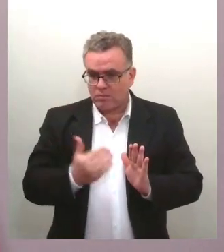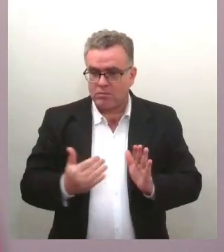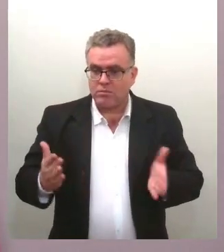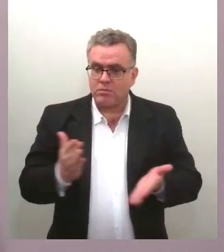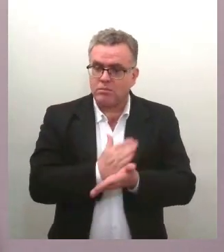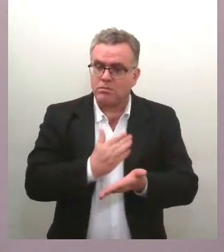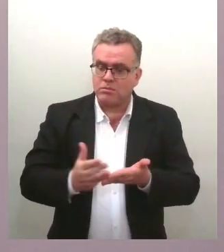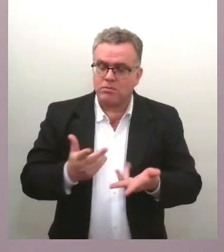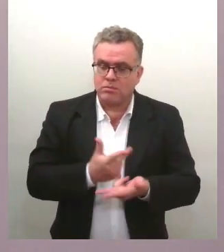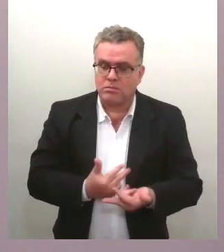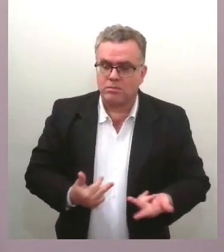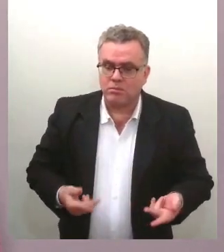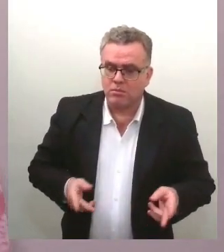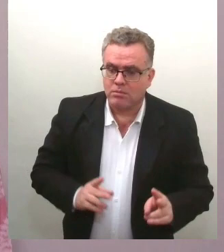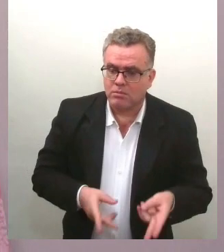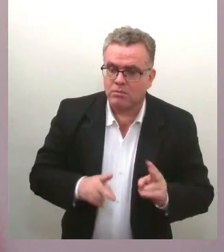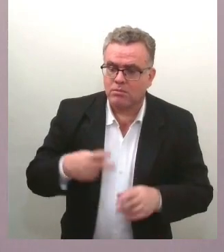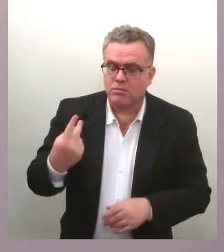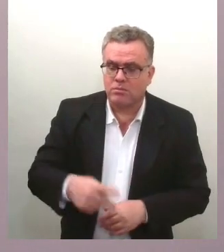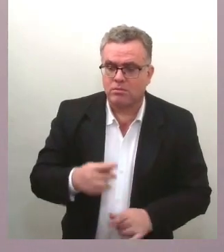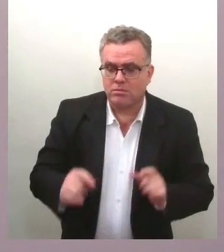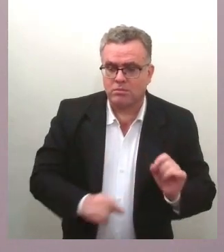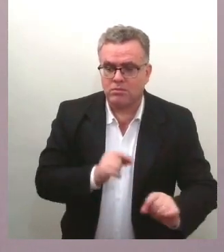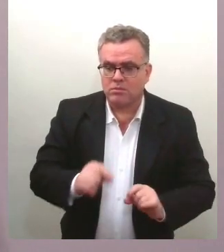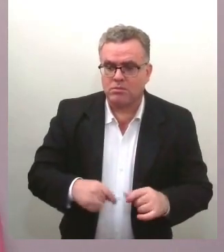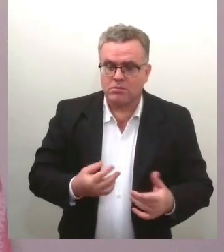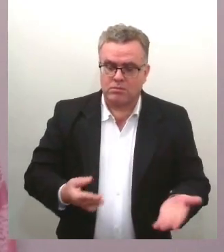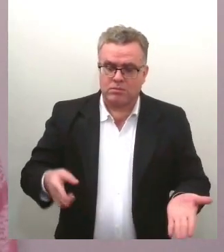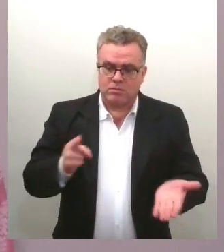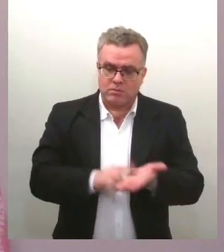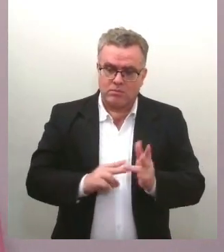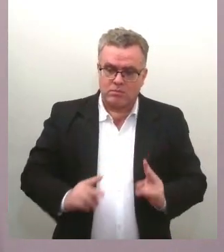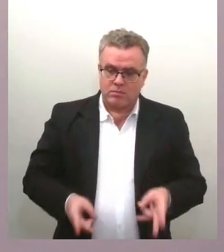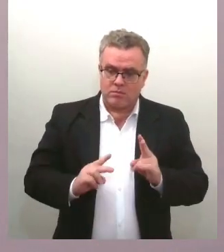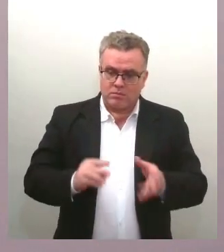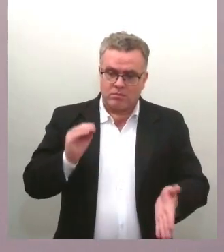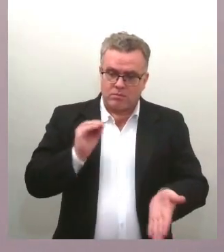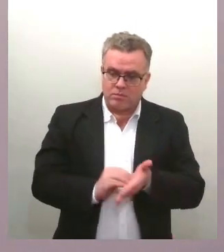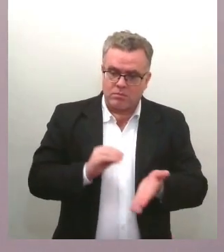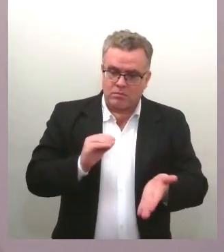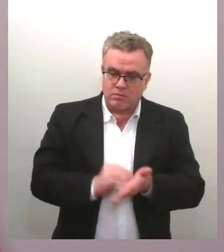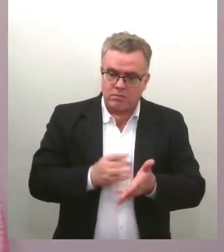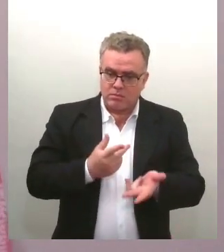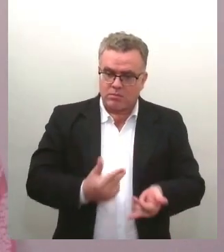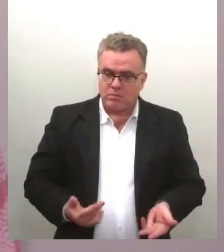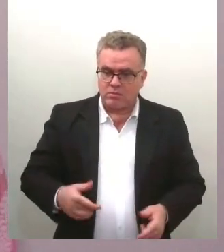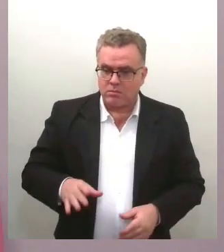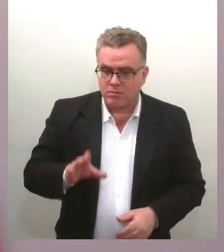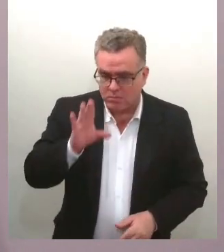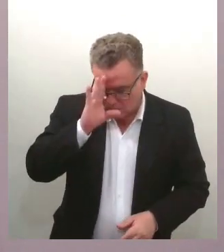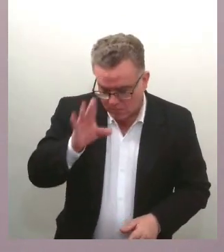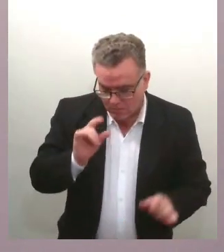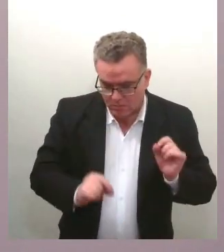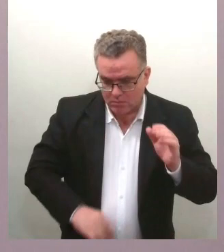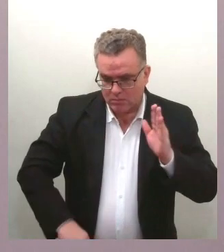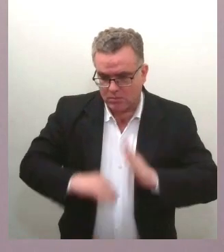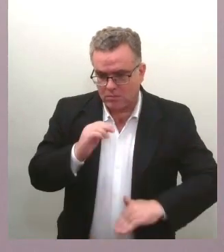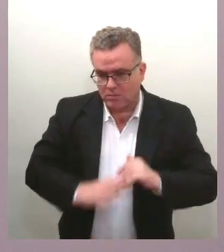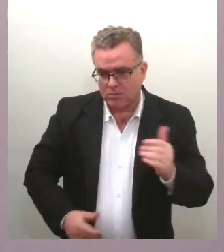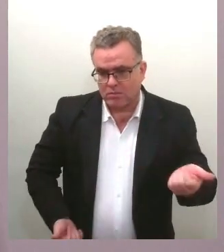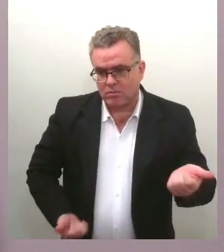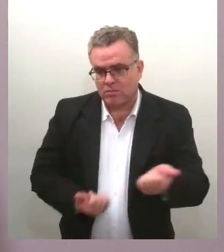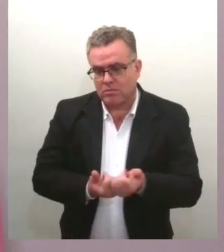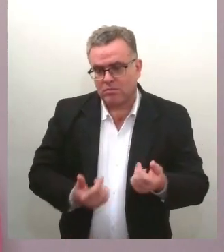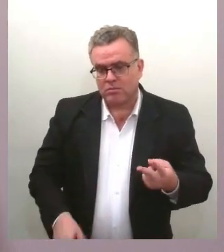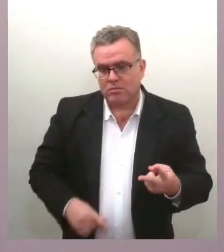em relação à falta, né, principalmente de profissionais de apoio, a condição, né, para